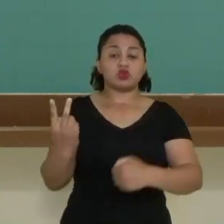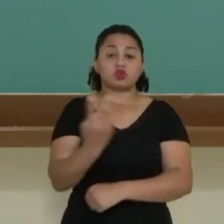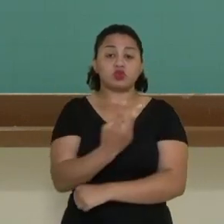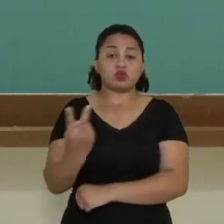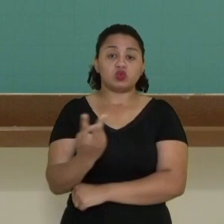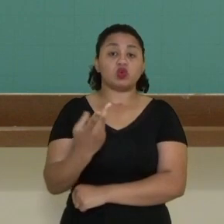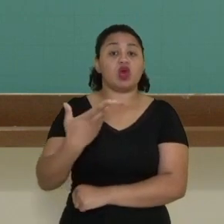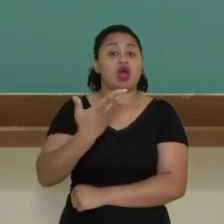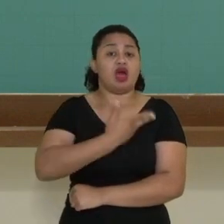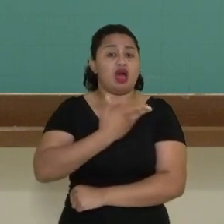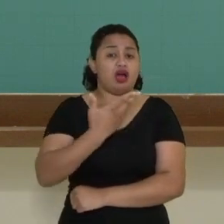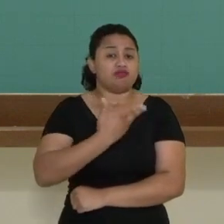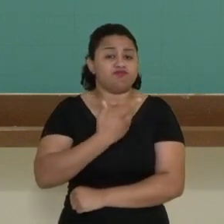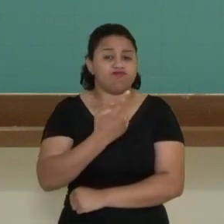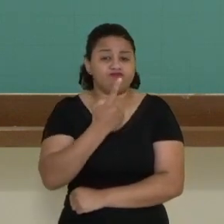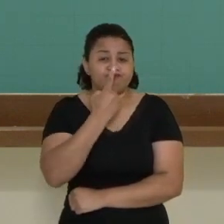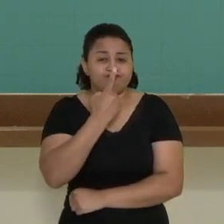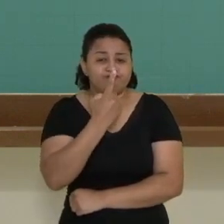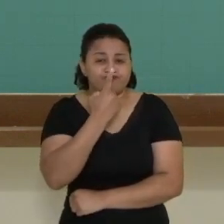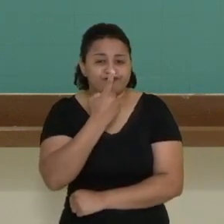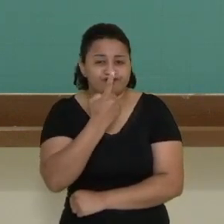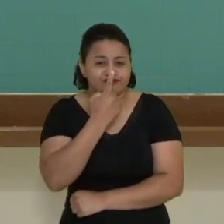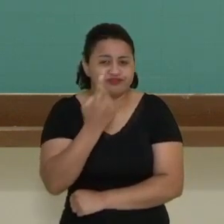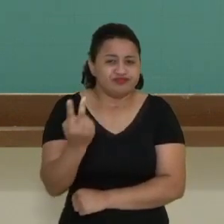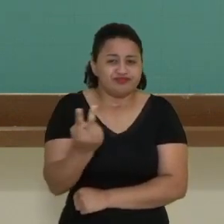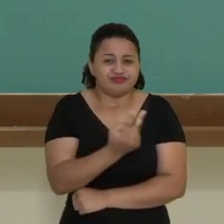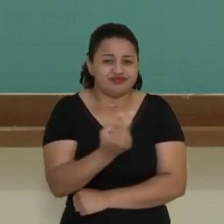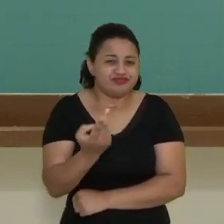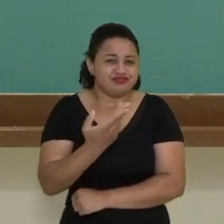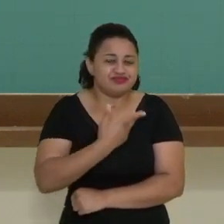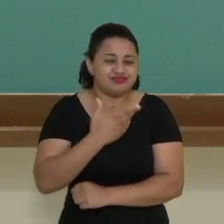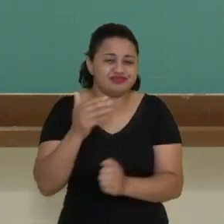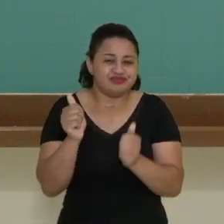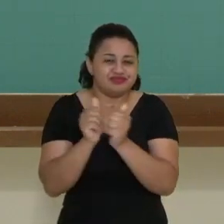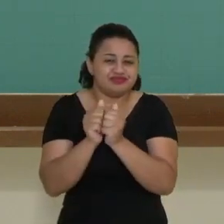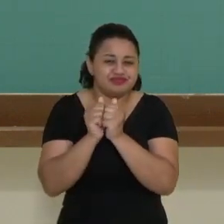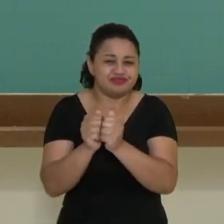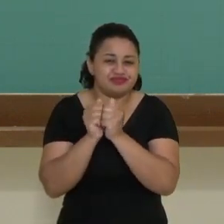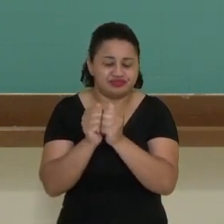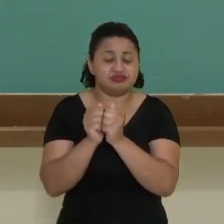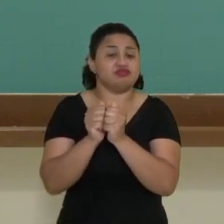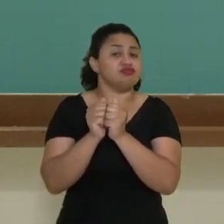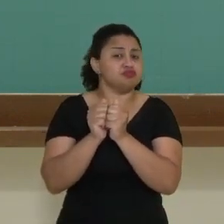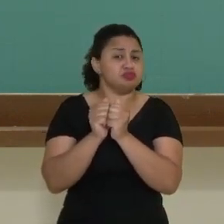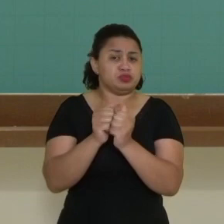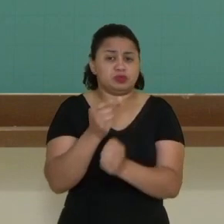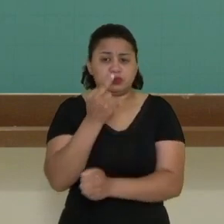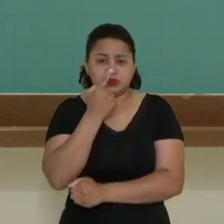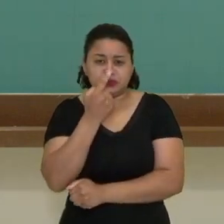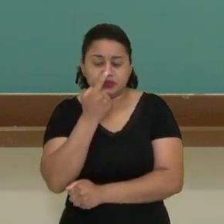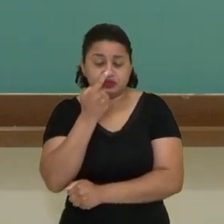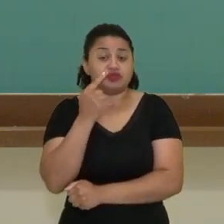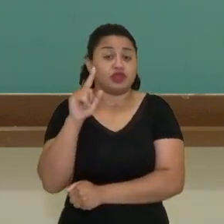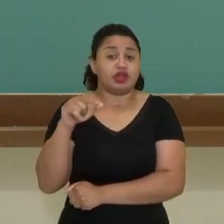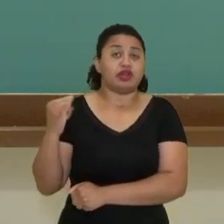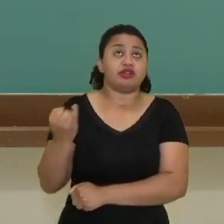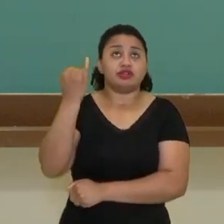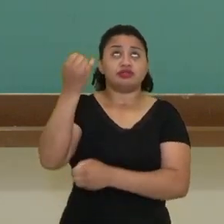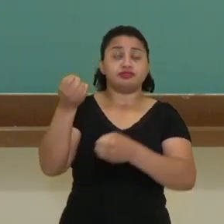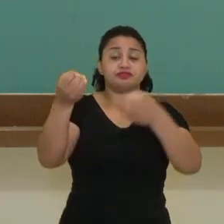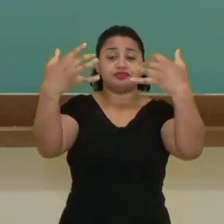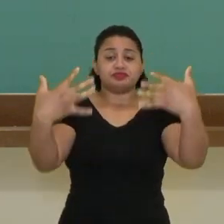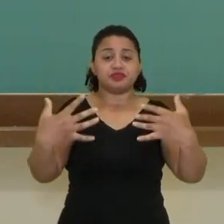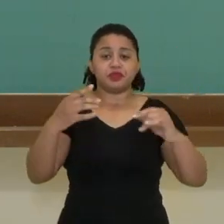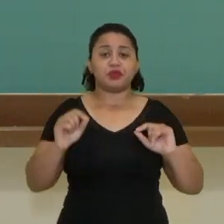uma amizade muito grande. A irmandade dos dois é uma coisa muito pura e muito intensa. É bem importante a gente frisar isso,